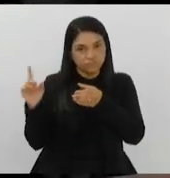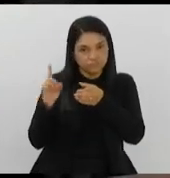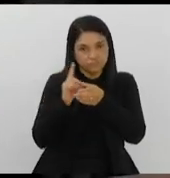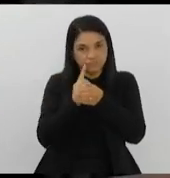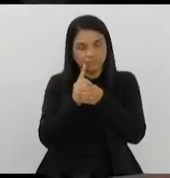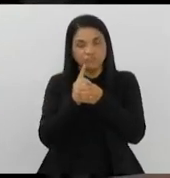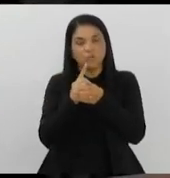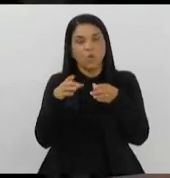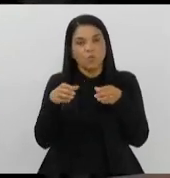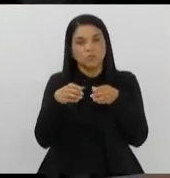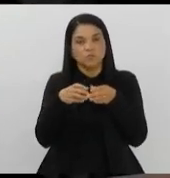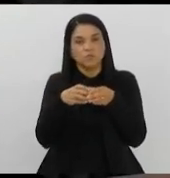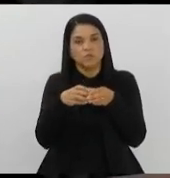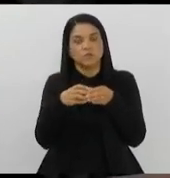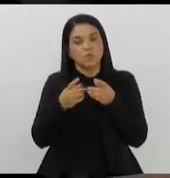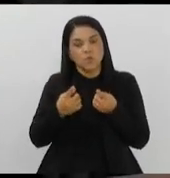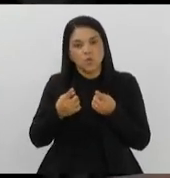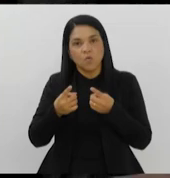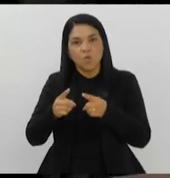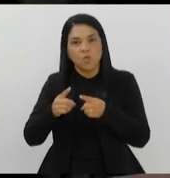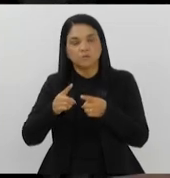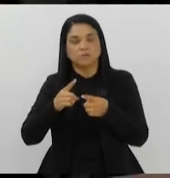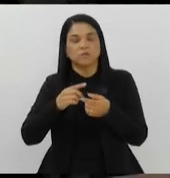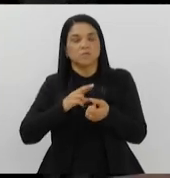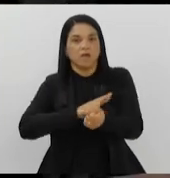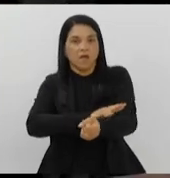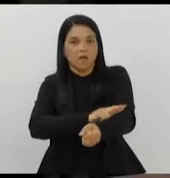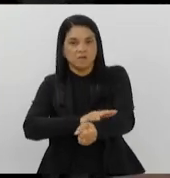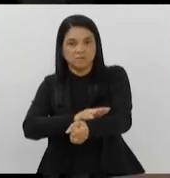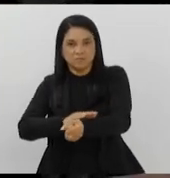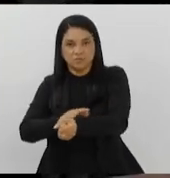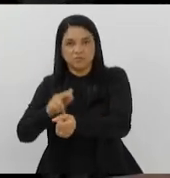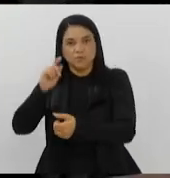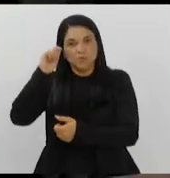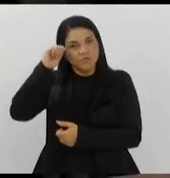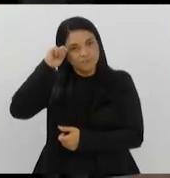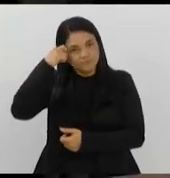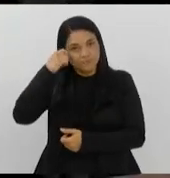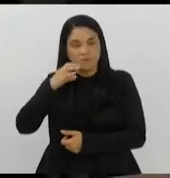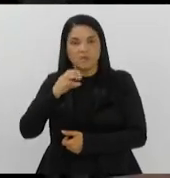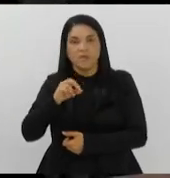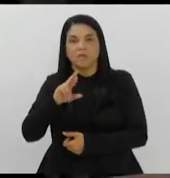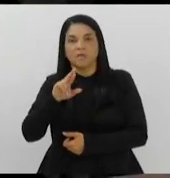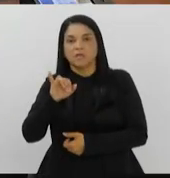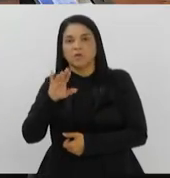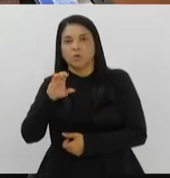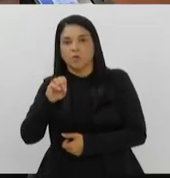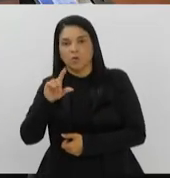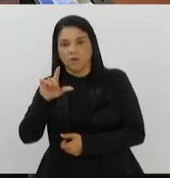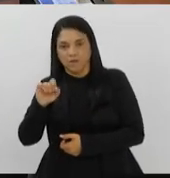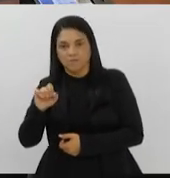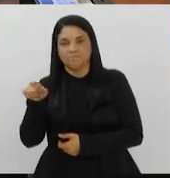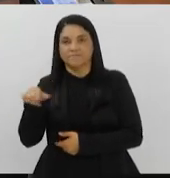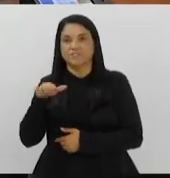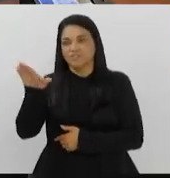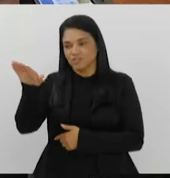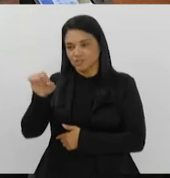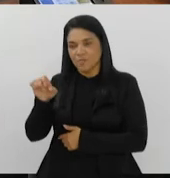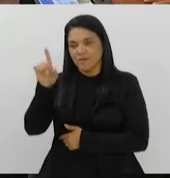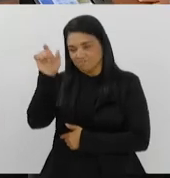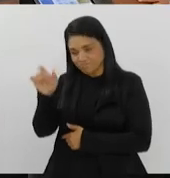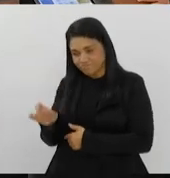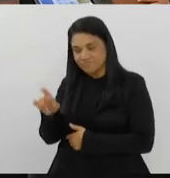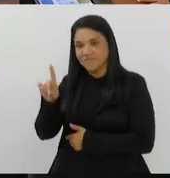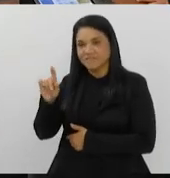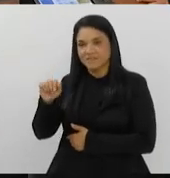de Combate ao Racismo Crioula. Então, eu queria chamar a Daniele Silva aqui para receber o diploma Mulher